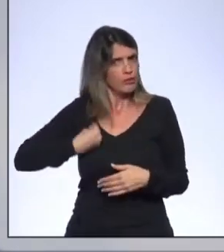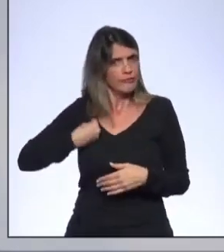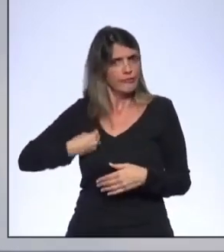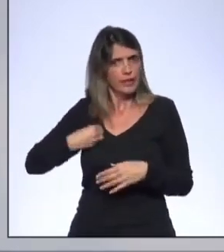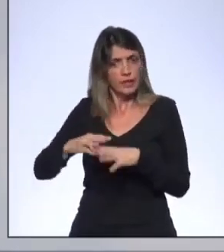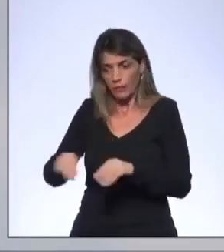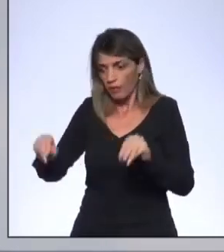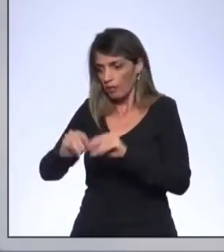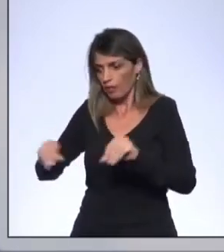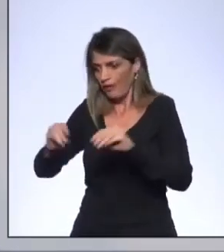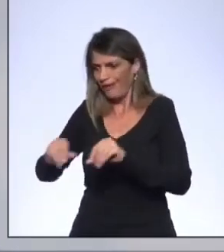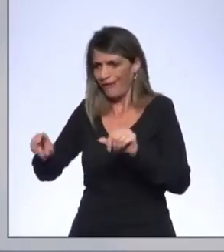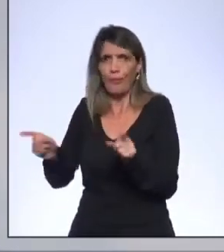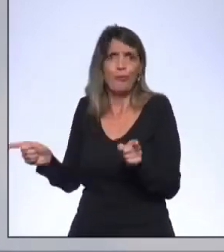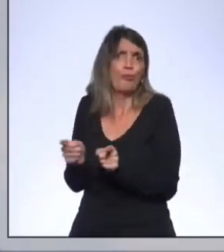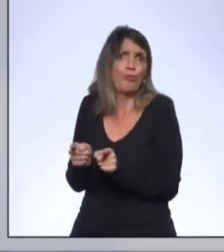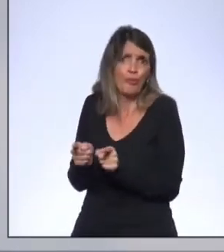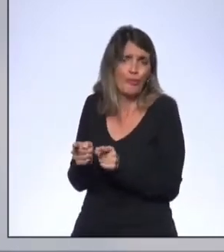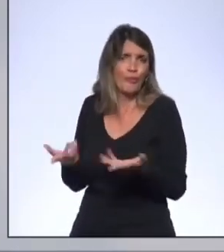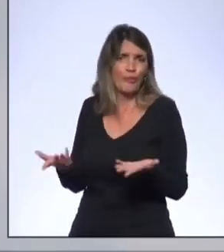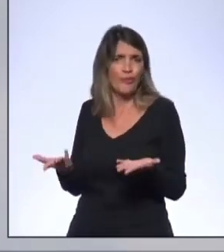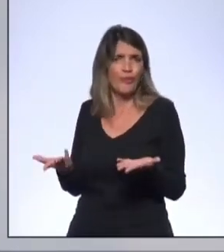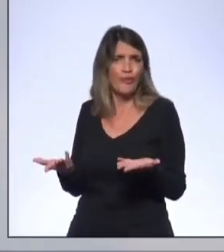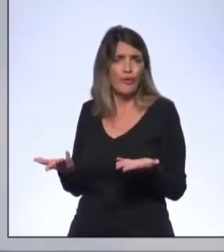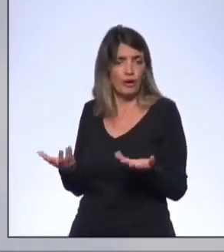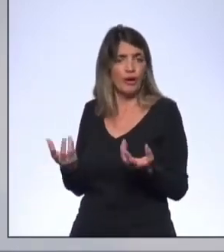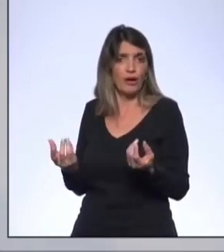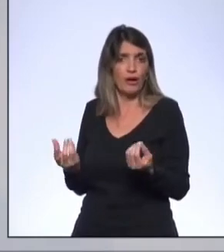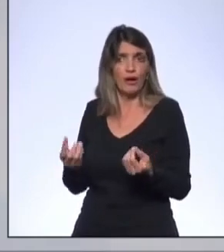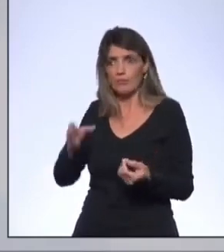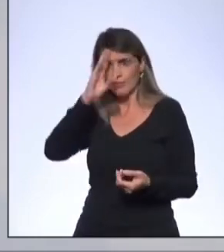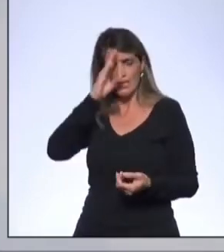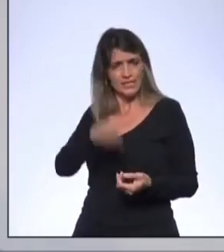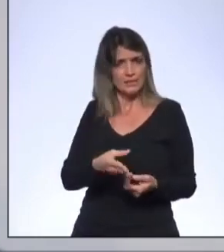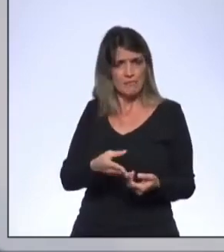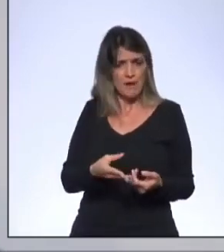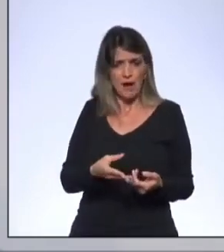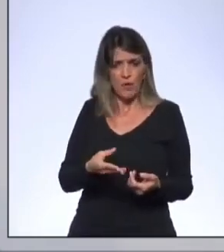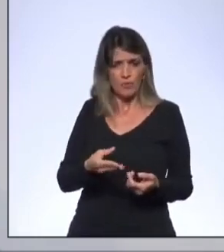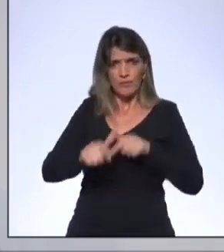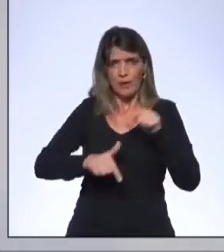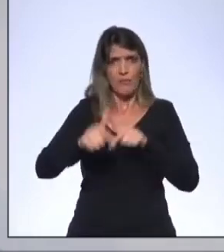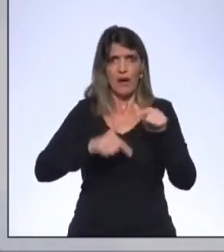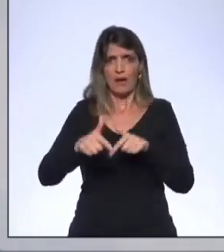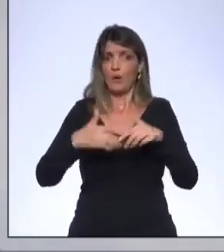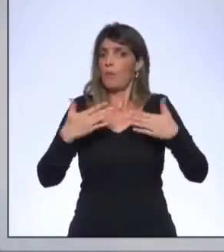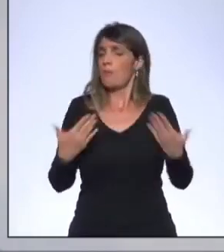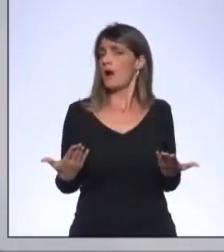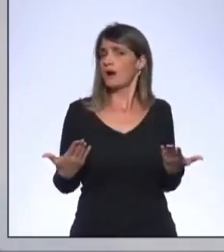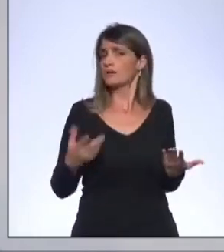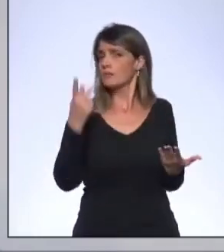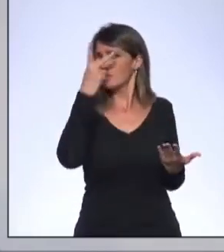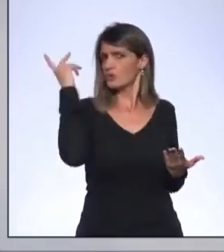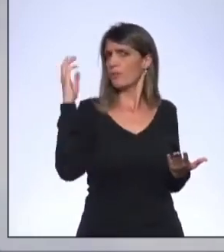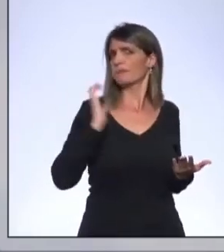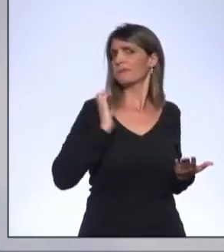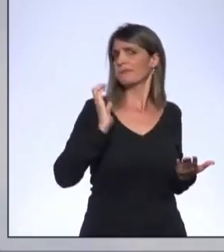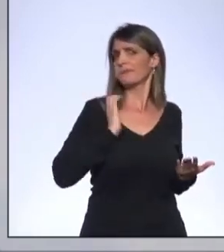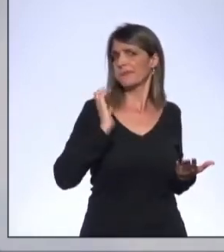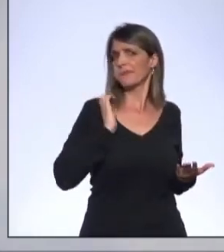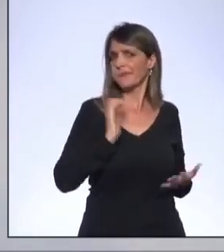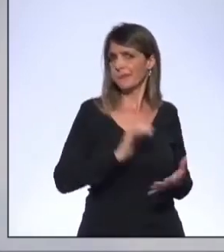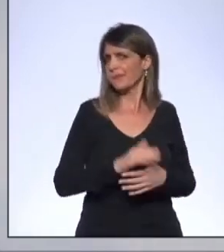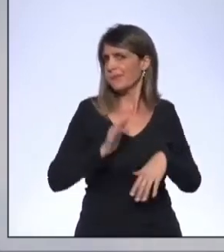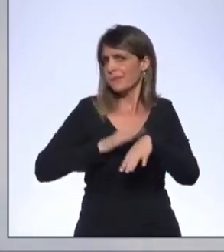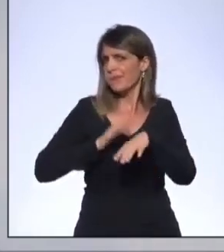estava limitada. A terra era a principal fonte de riqueza e de sobrevivência. E o nobre? Como é que o nobre faz, né? Então,